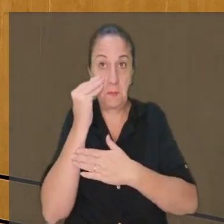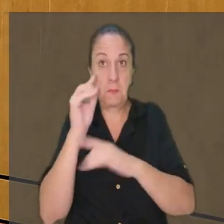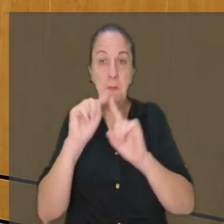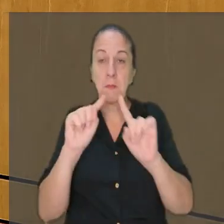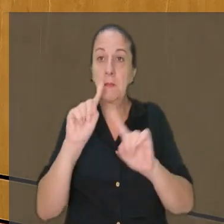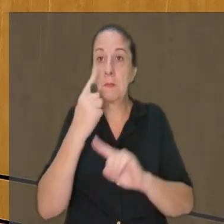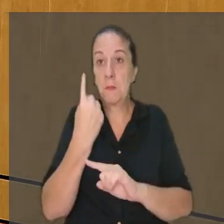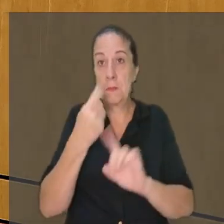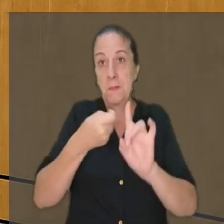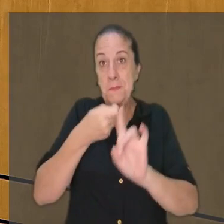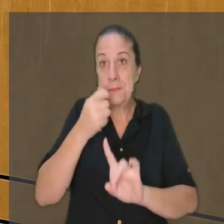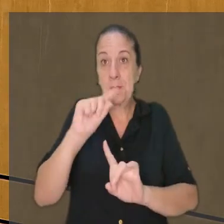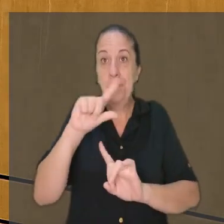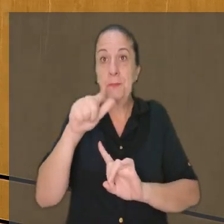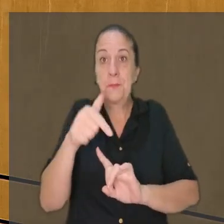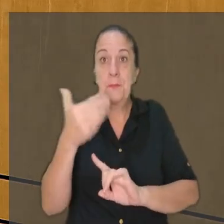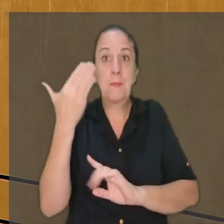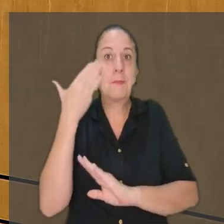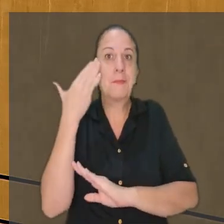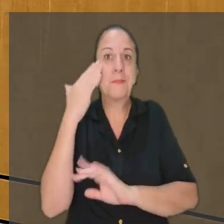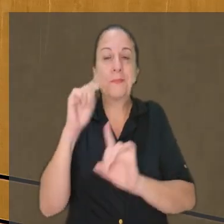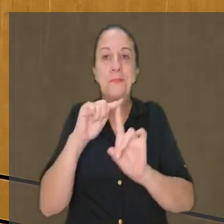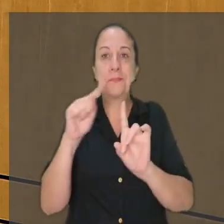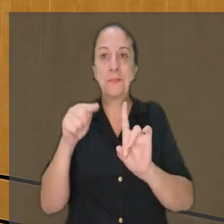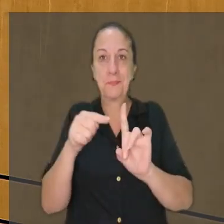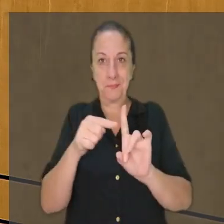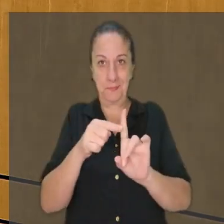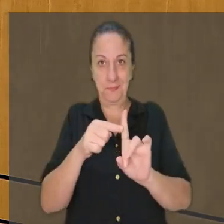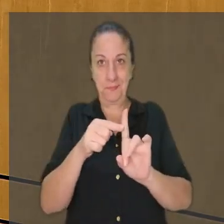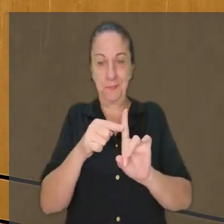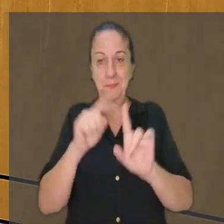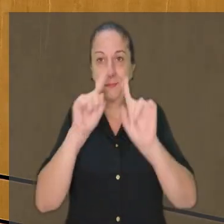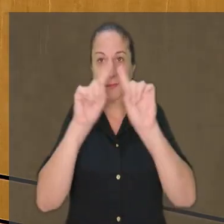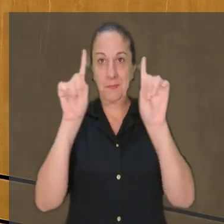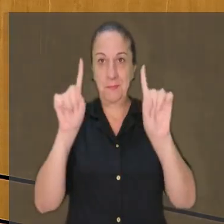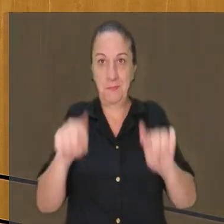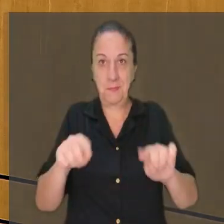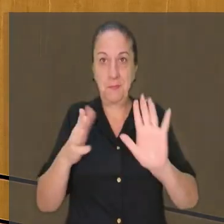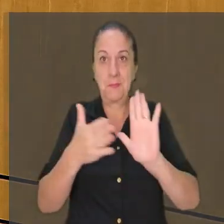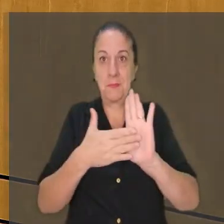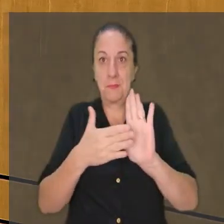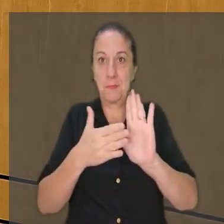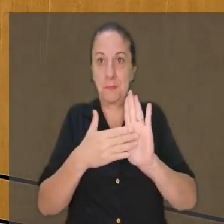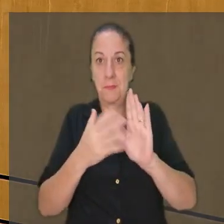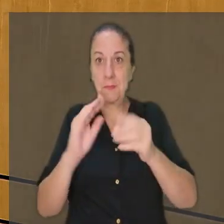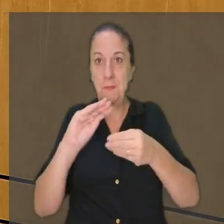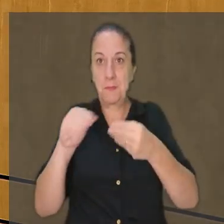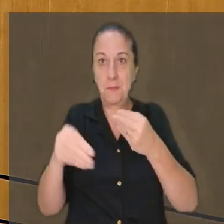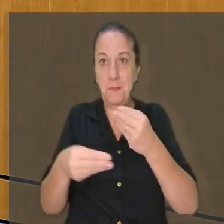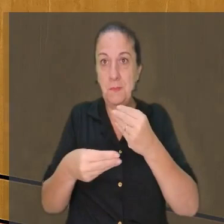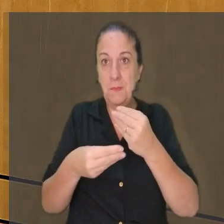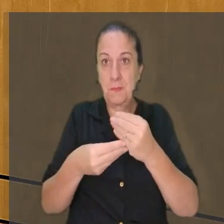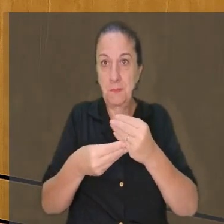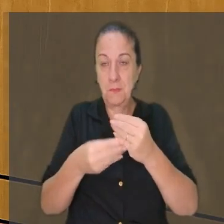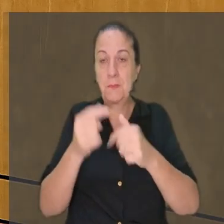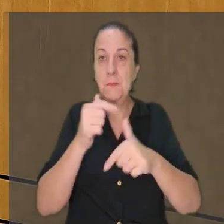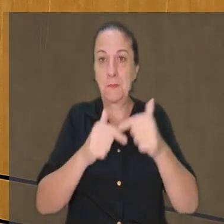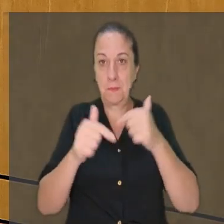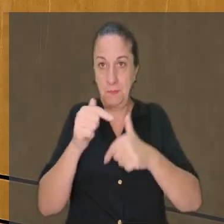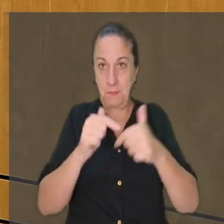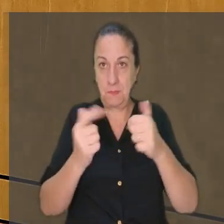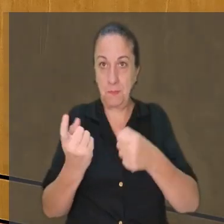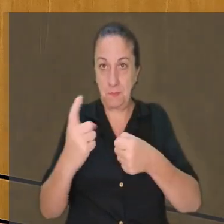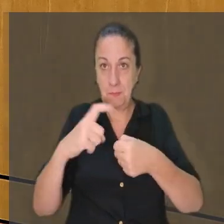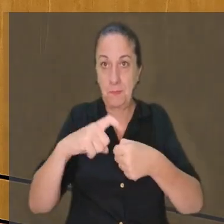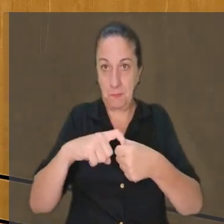de experiência, mas cerca de um mês depois soube que estava grávida. A empregadora propôs então a reintegração da